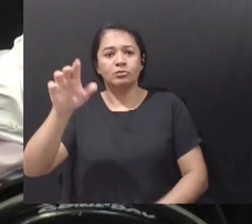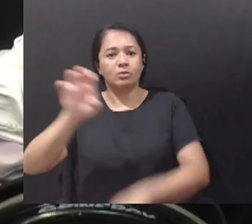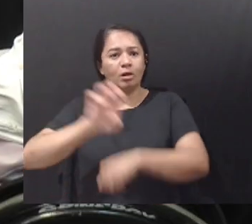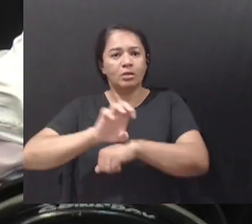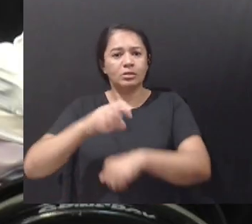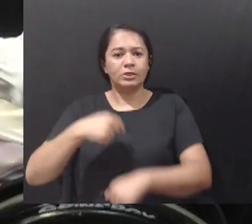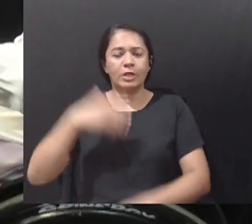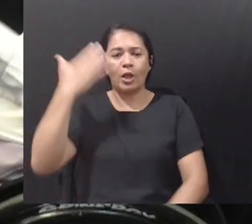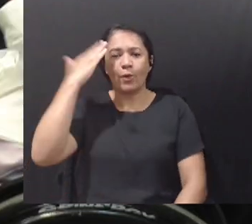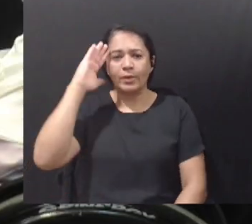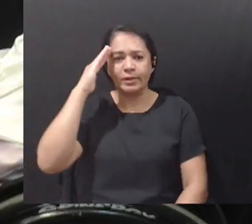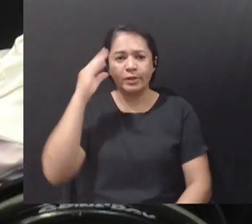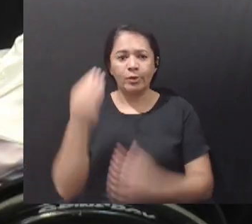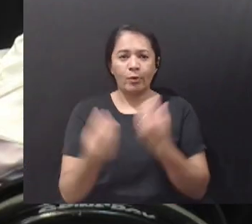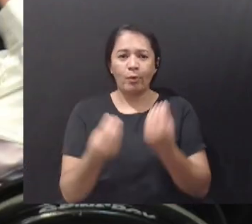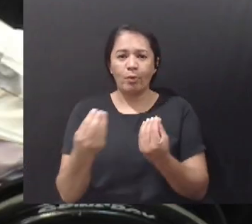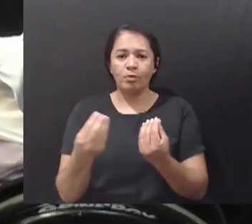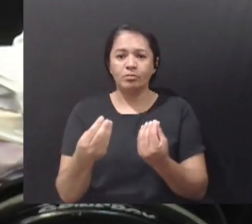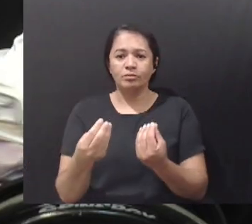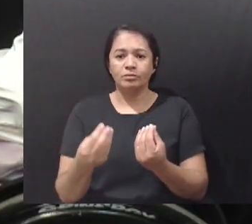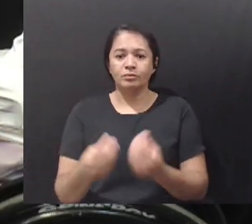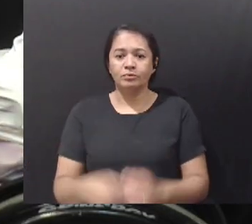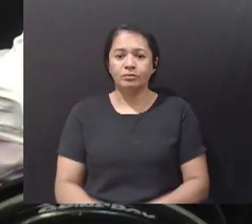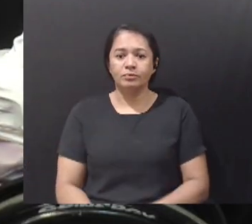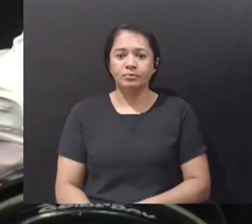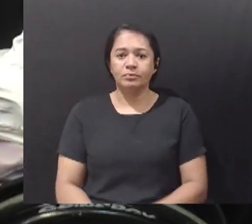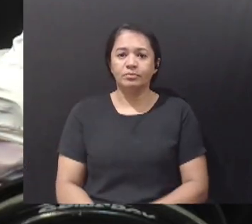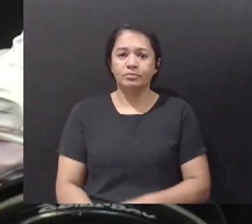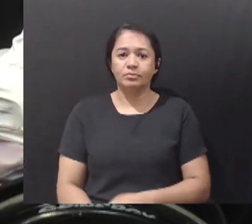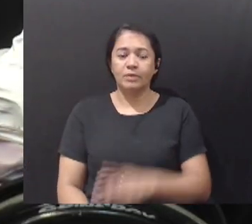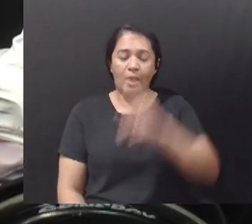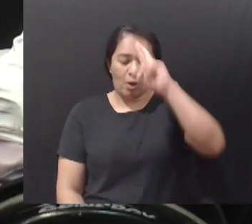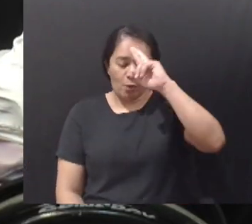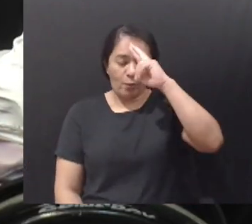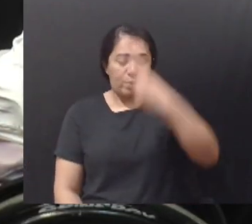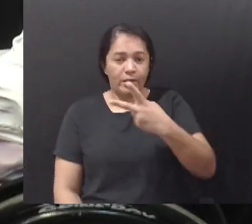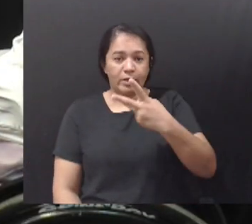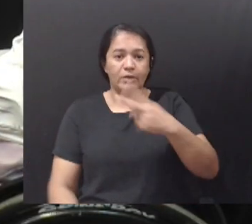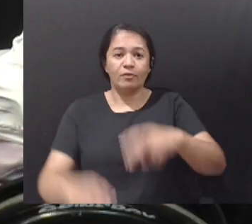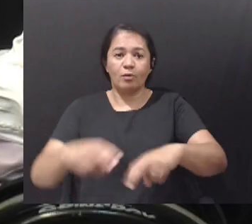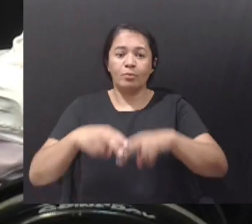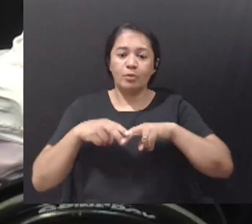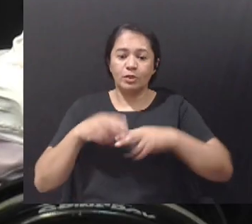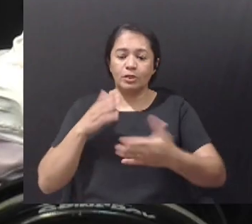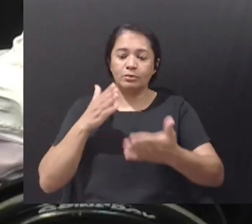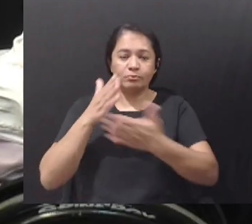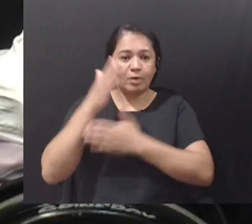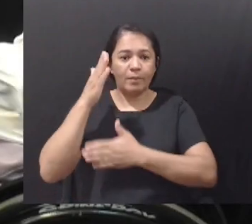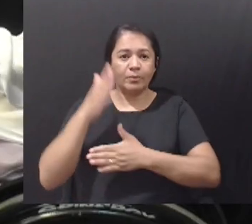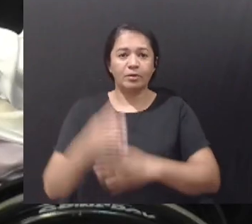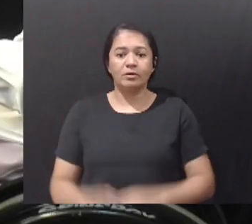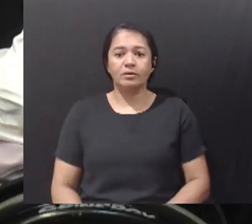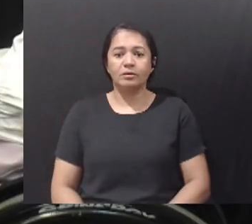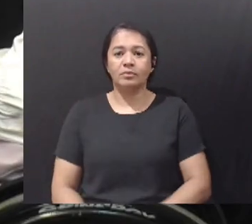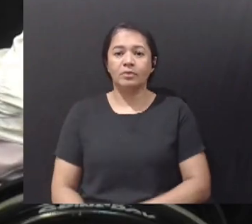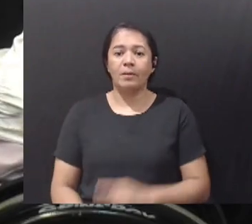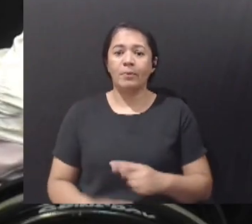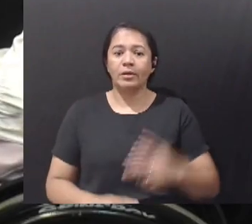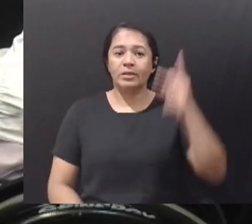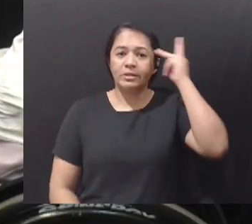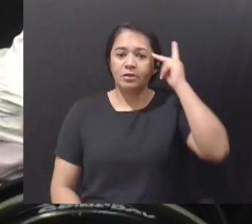isso, né? Obviamente é um baita equívoco, tanto que foi aprovado essa PEC na época, para que São Paulo possa, assim como a Bahia